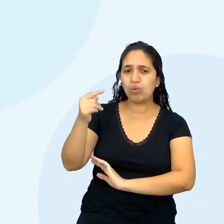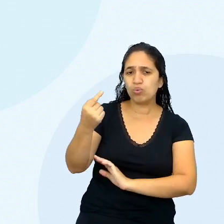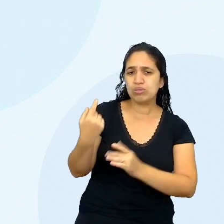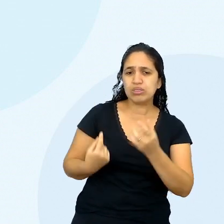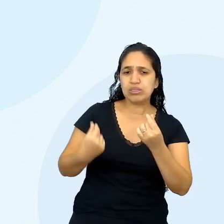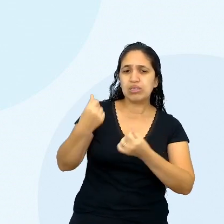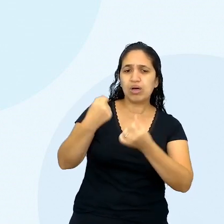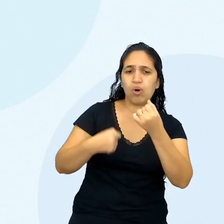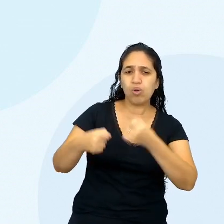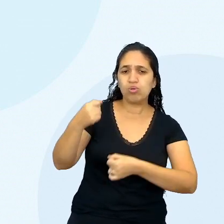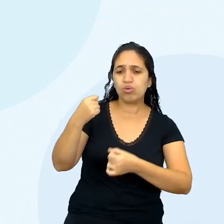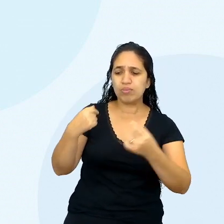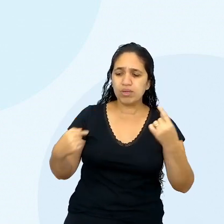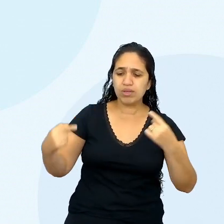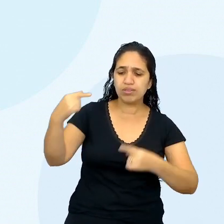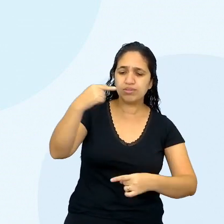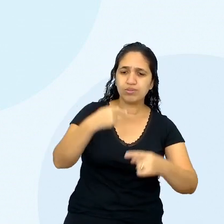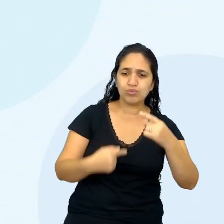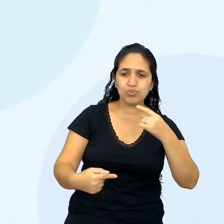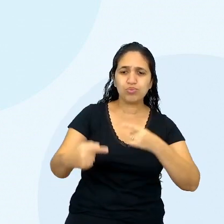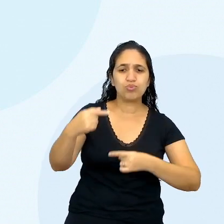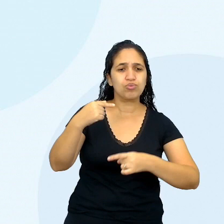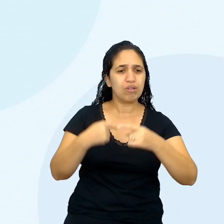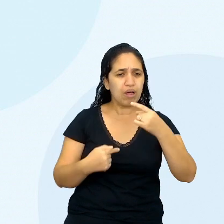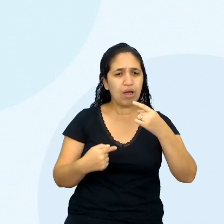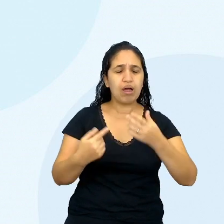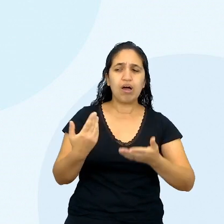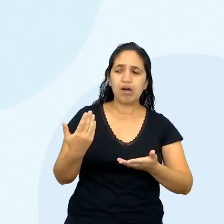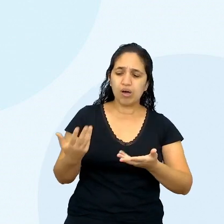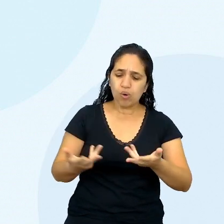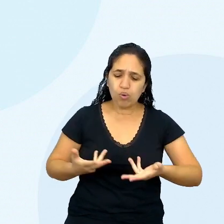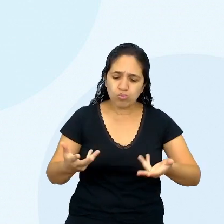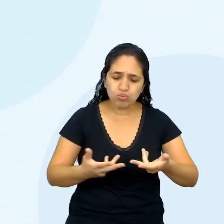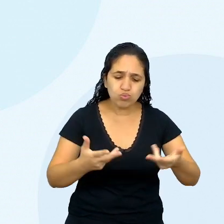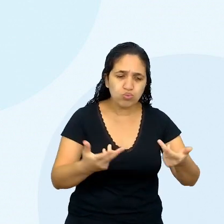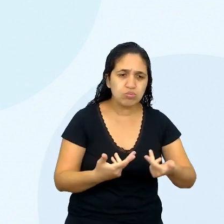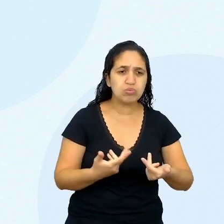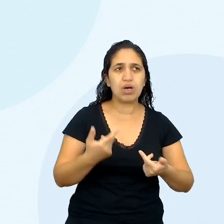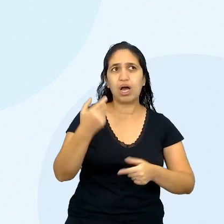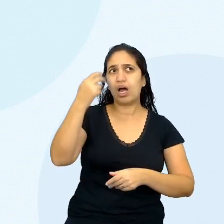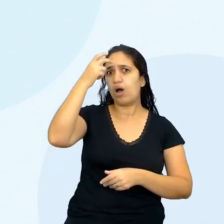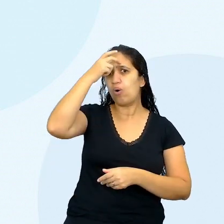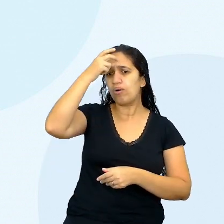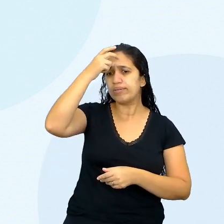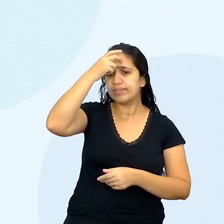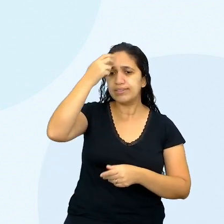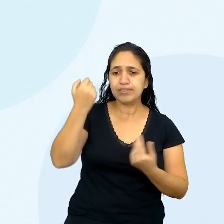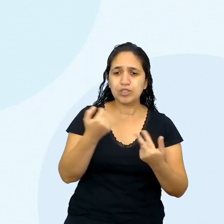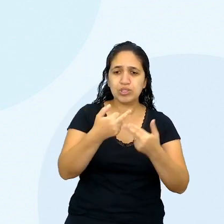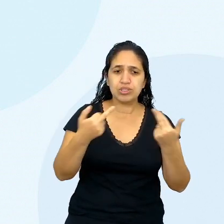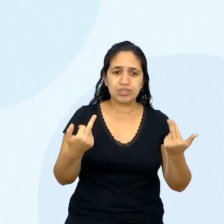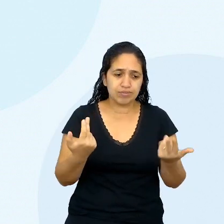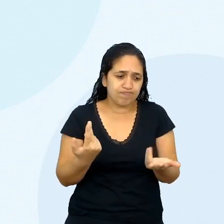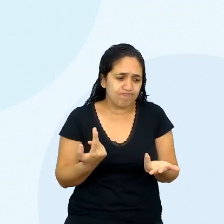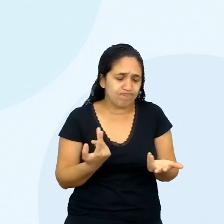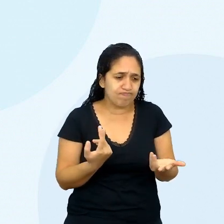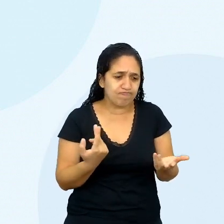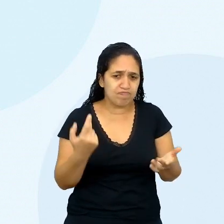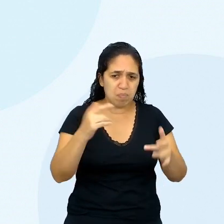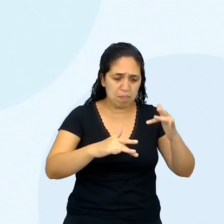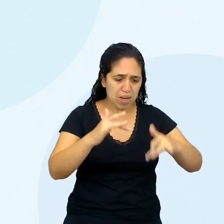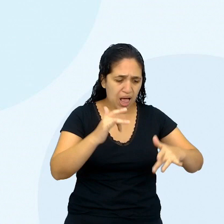circular, upcycling, consumo consciente. Então, você precisa consumir coisas que têm 300